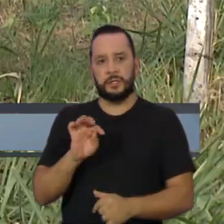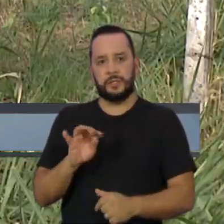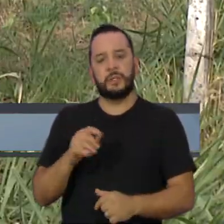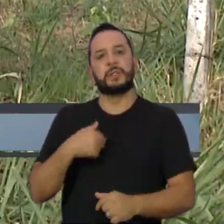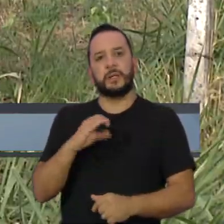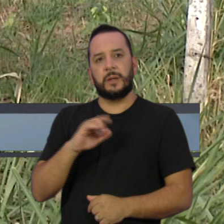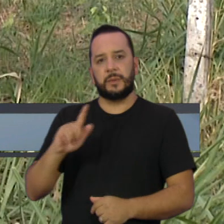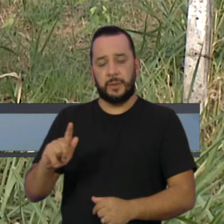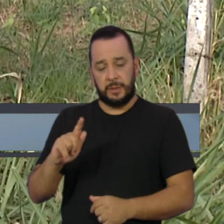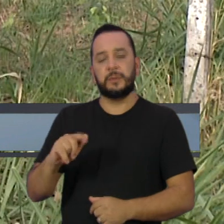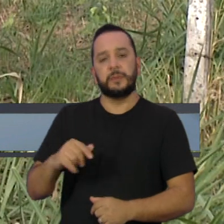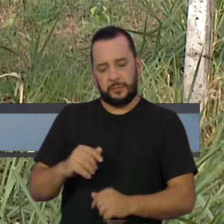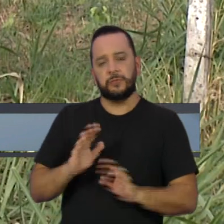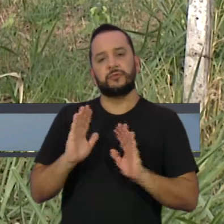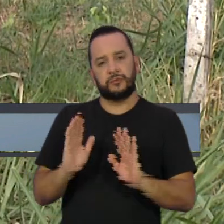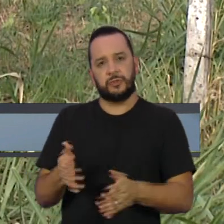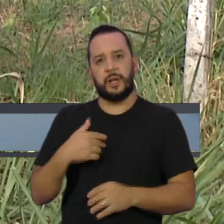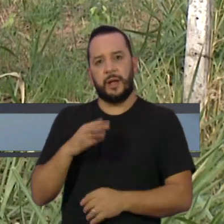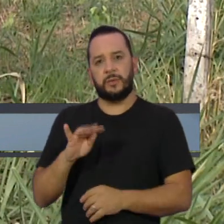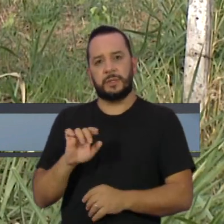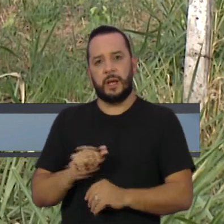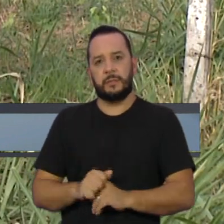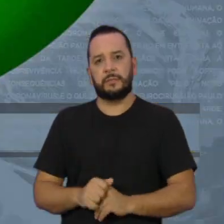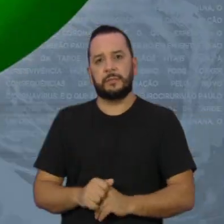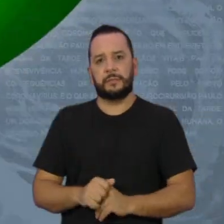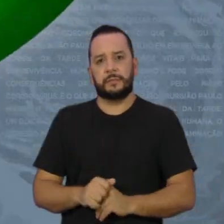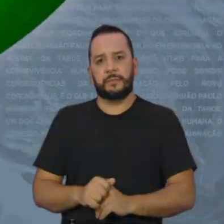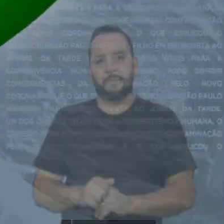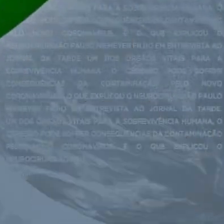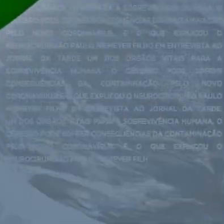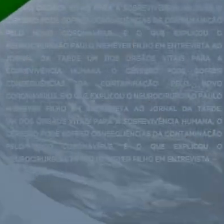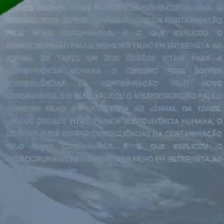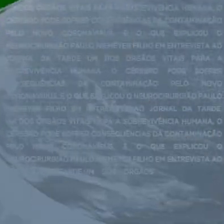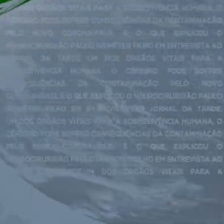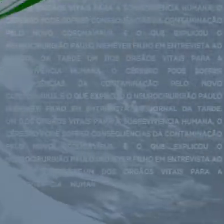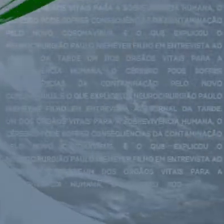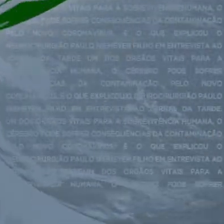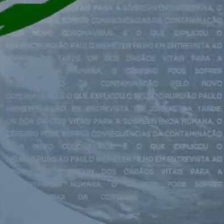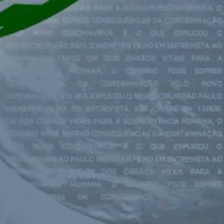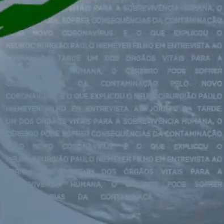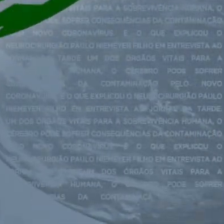Kate de Campo Grande Mato Grosso do Sul Elsa recaldes ra